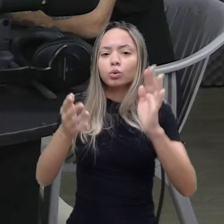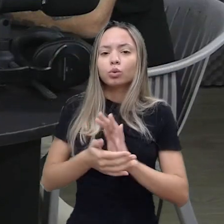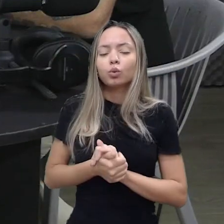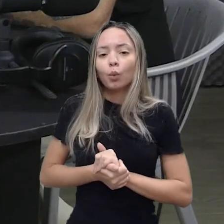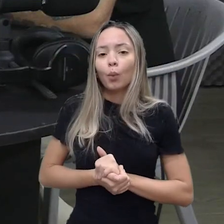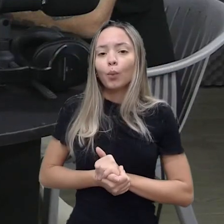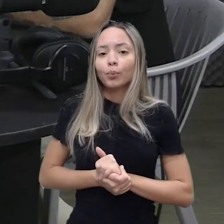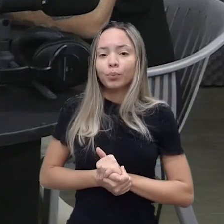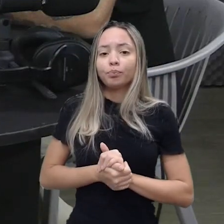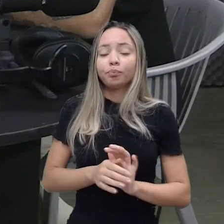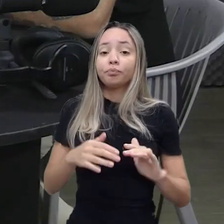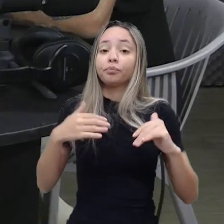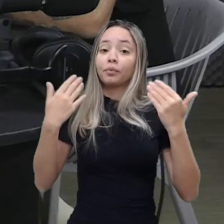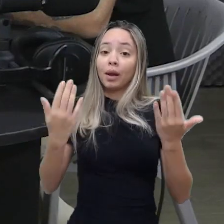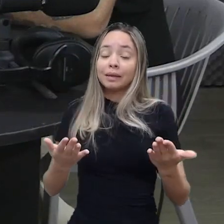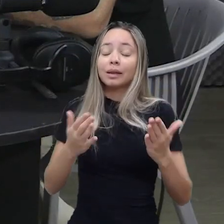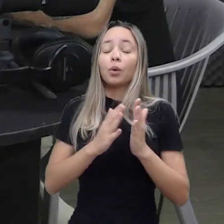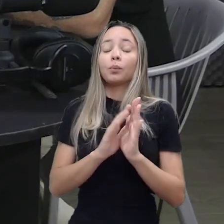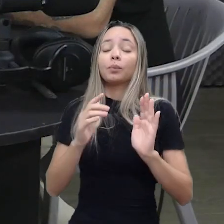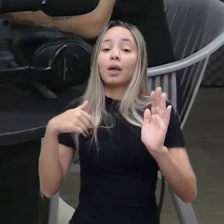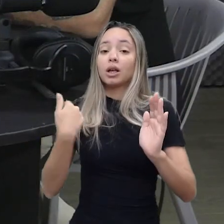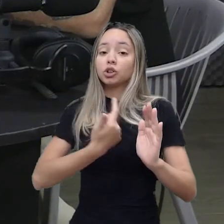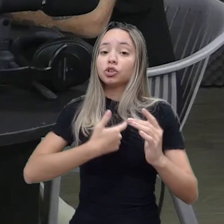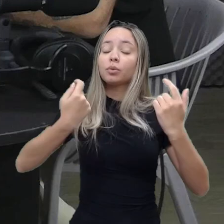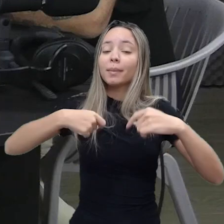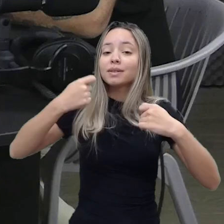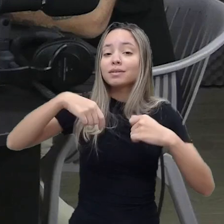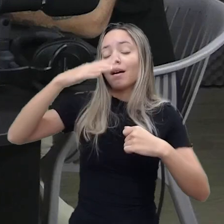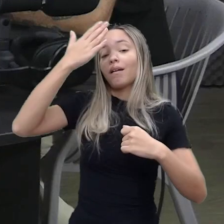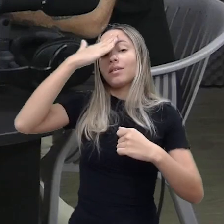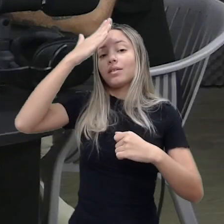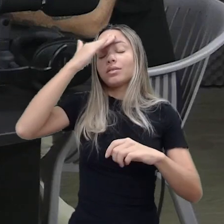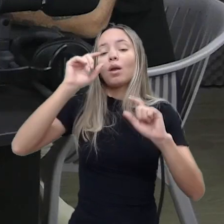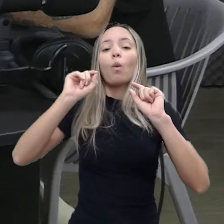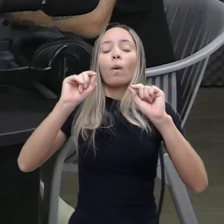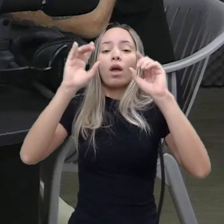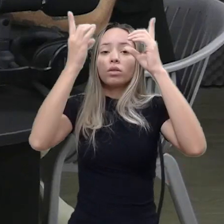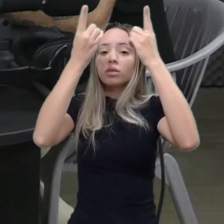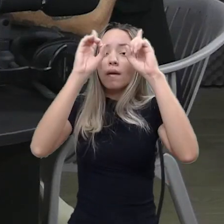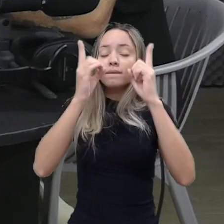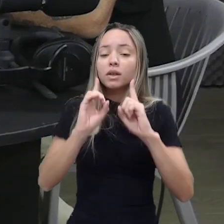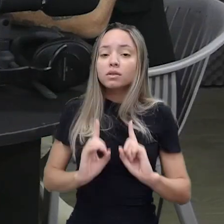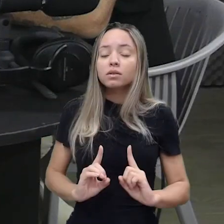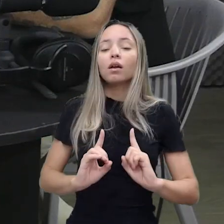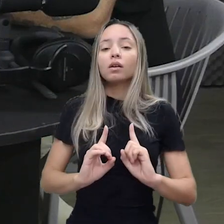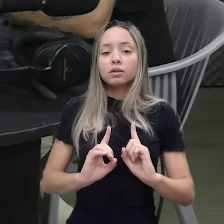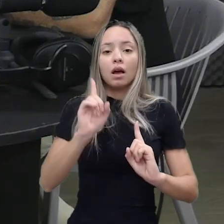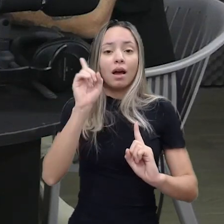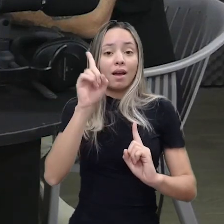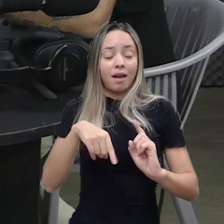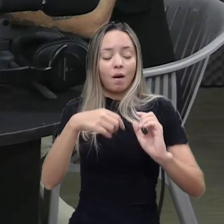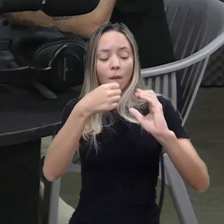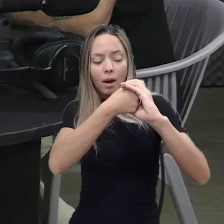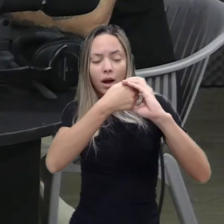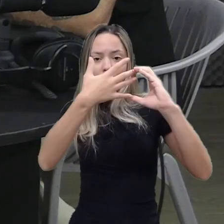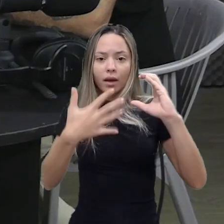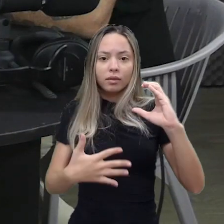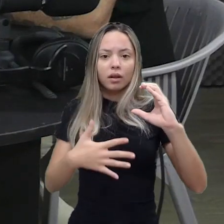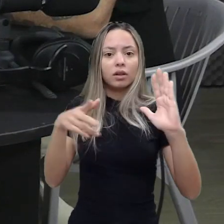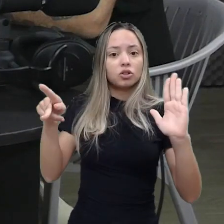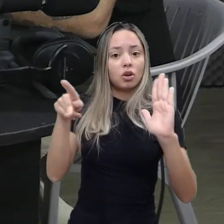máxima. Então, a gente precisa entender que a deficiência, ela é uma característica da